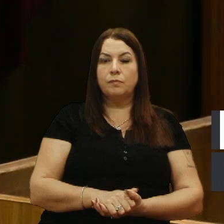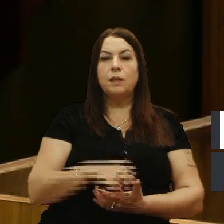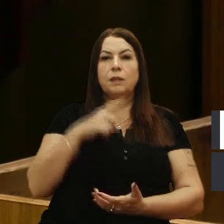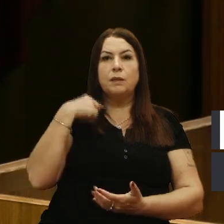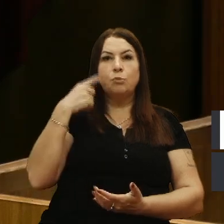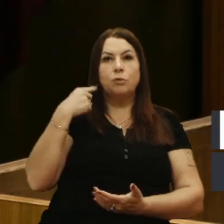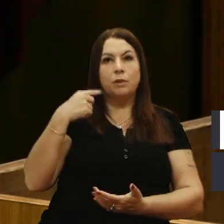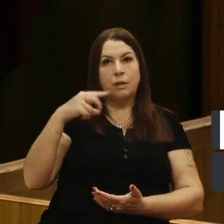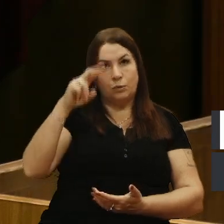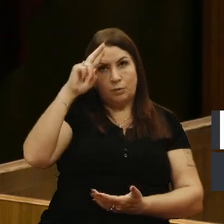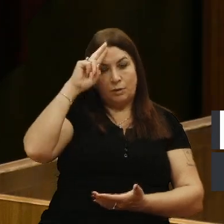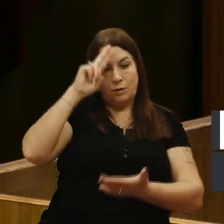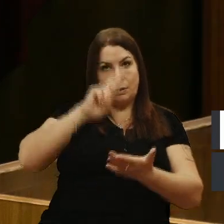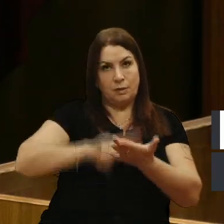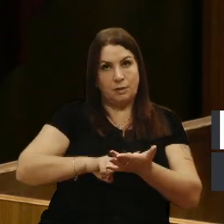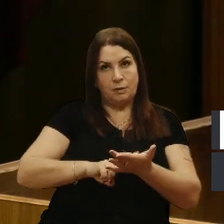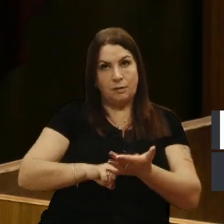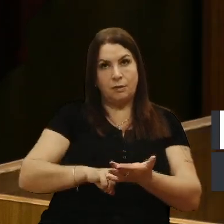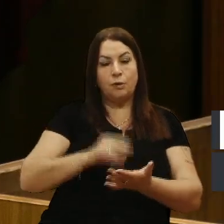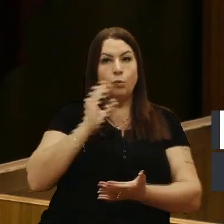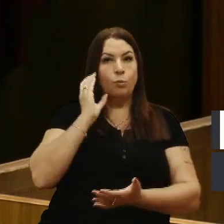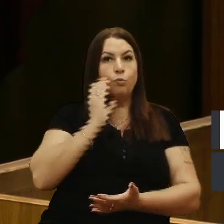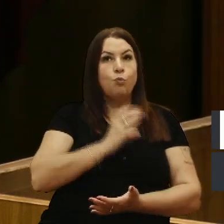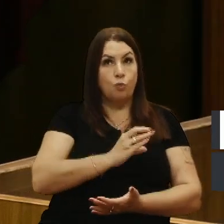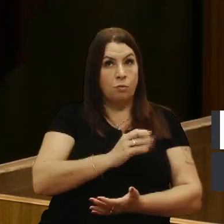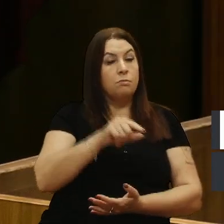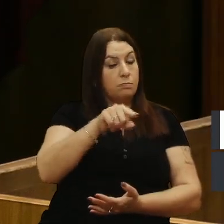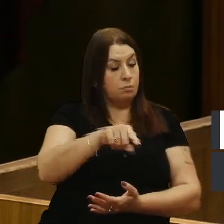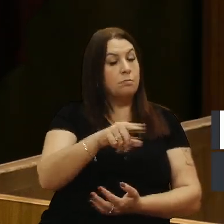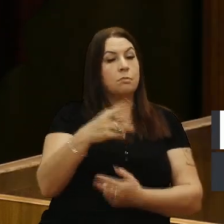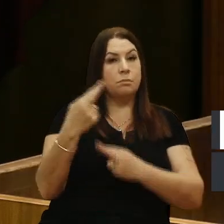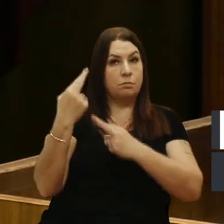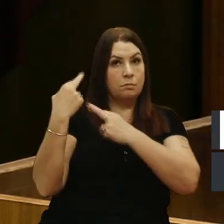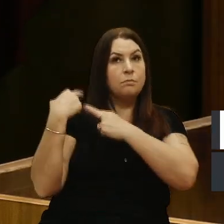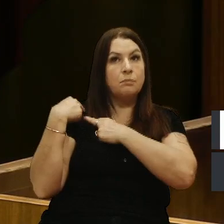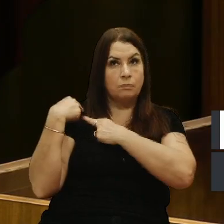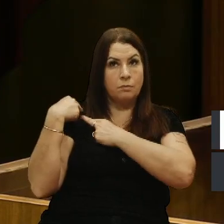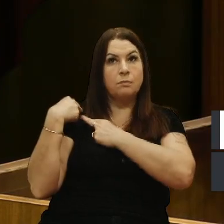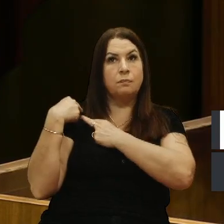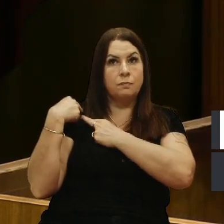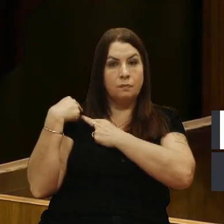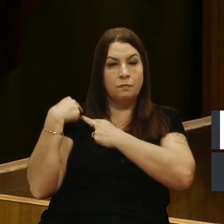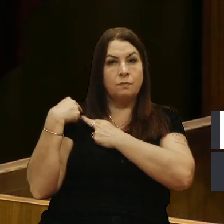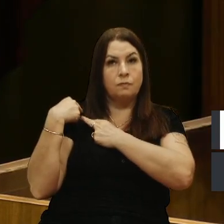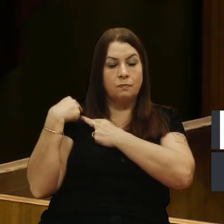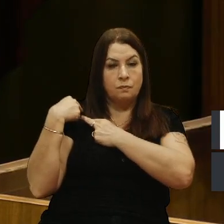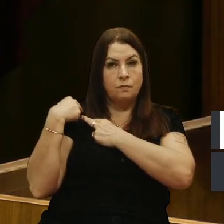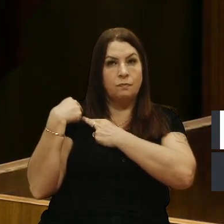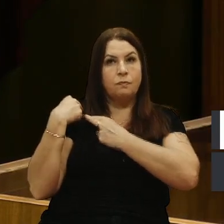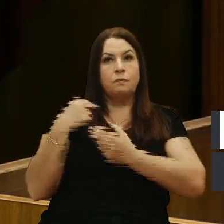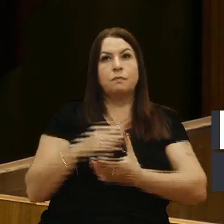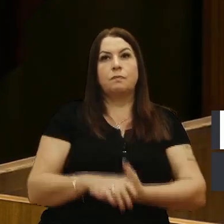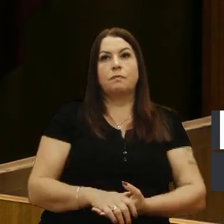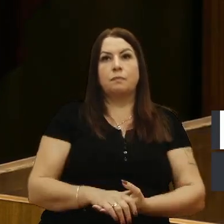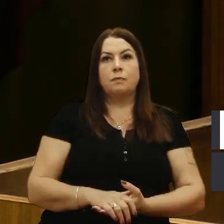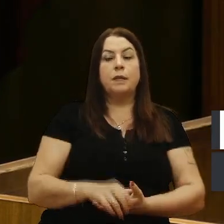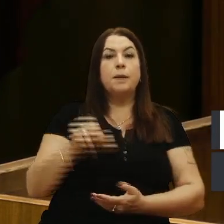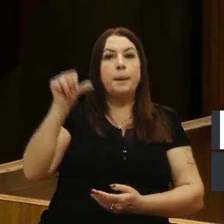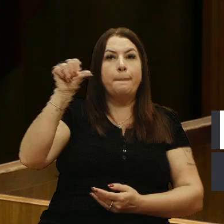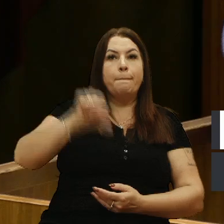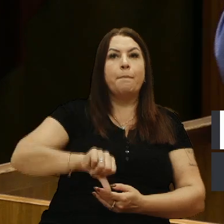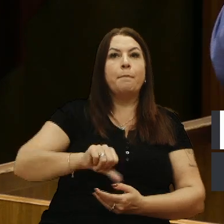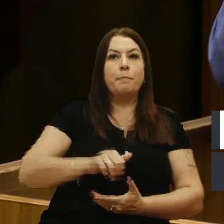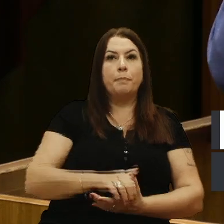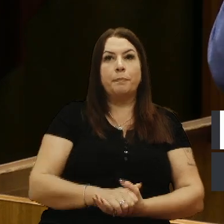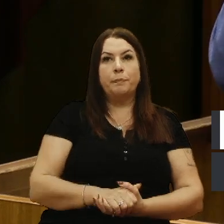Deputado Neri e deputado Búrigo têm responsabilidade em